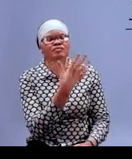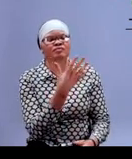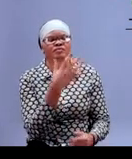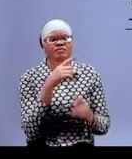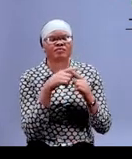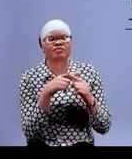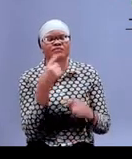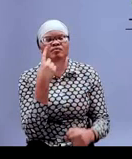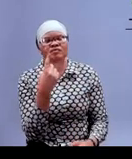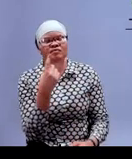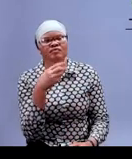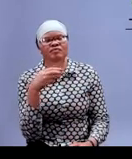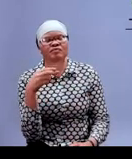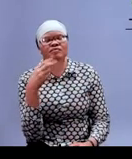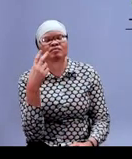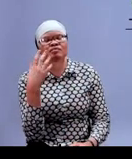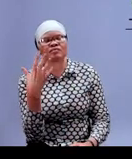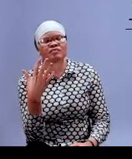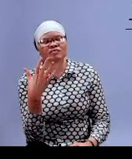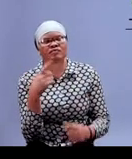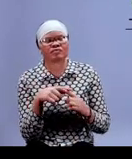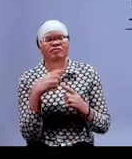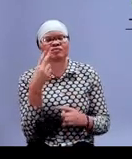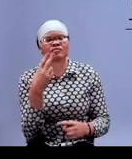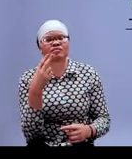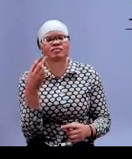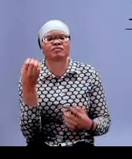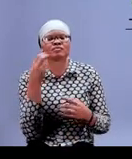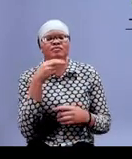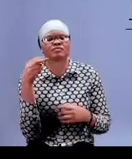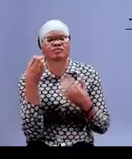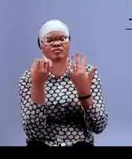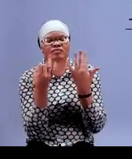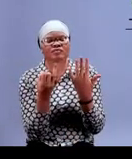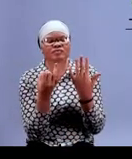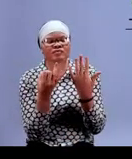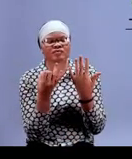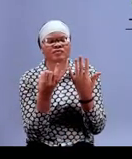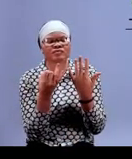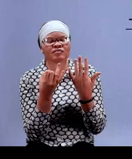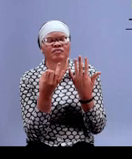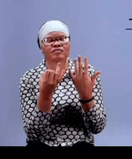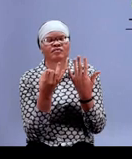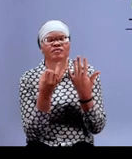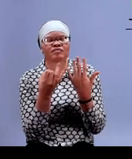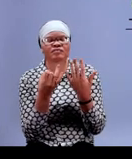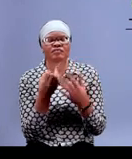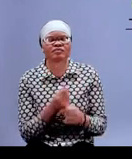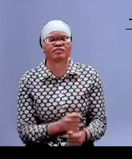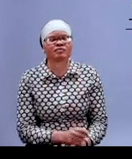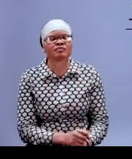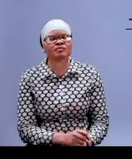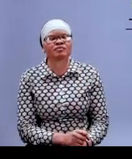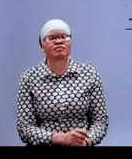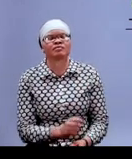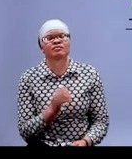2 5 x 1 = 5 + 2 7 7070 mais 2 o